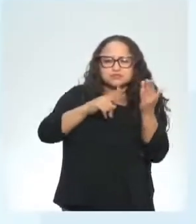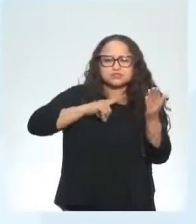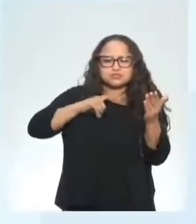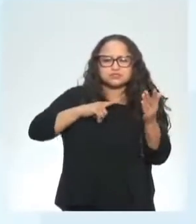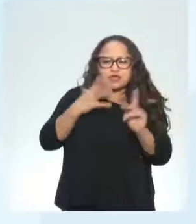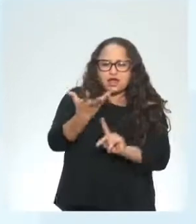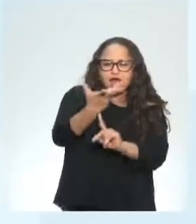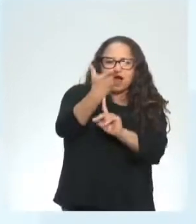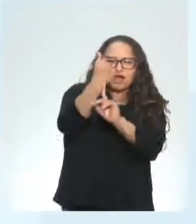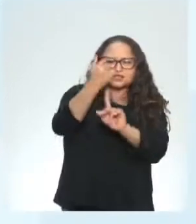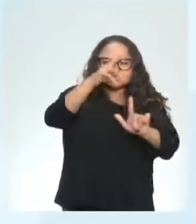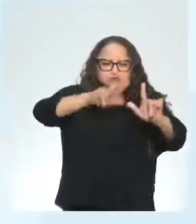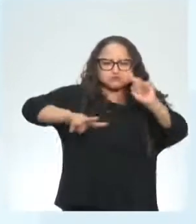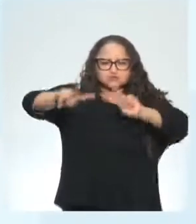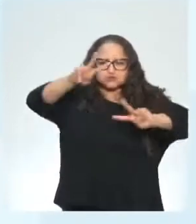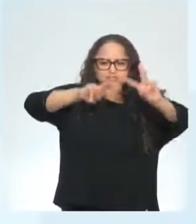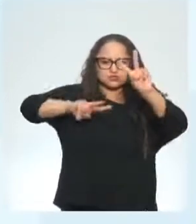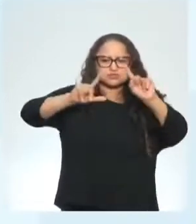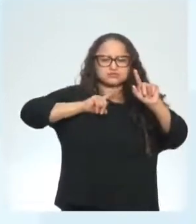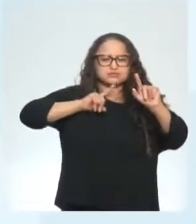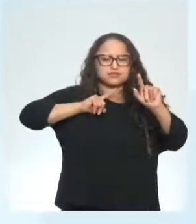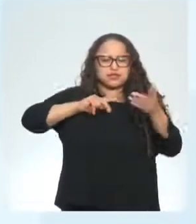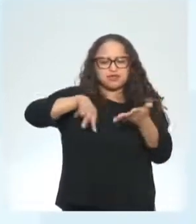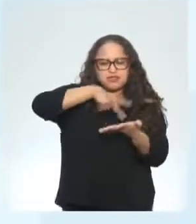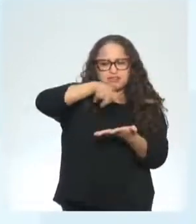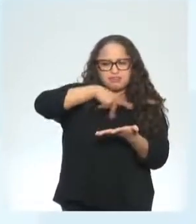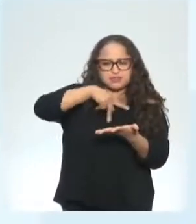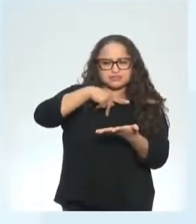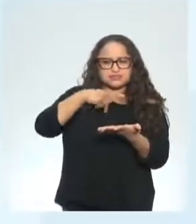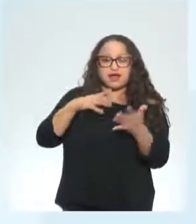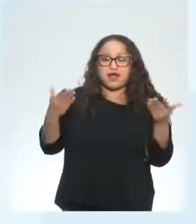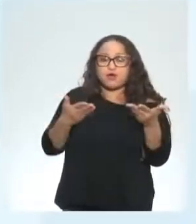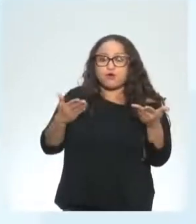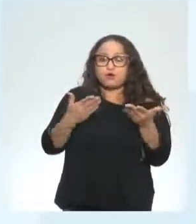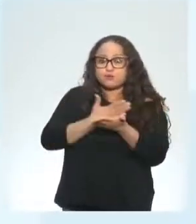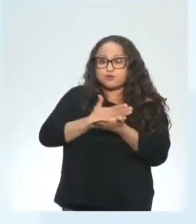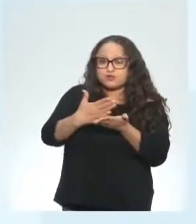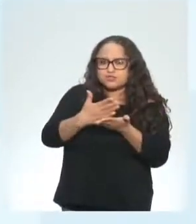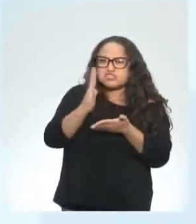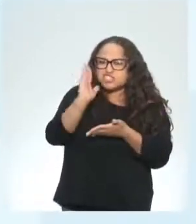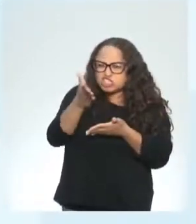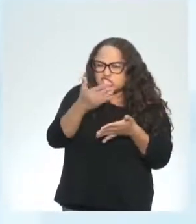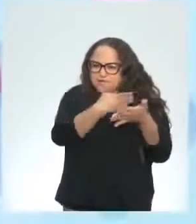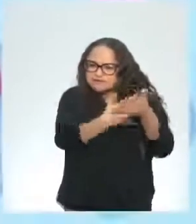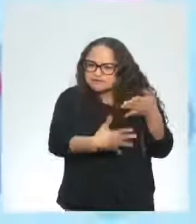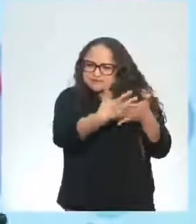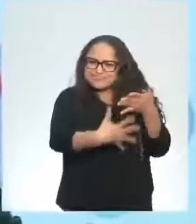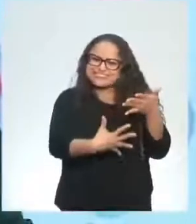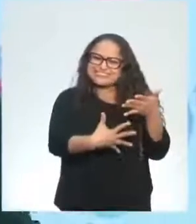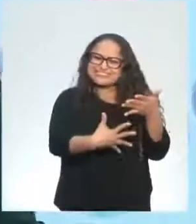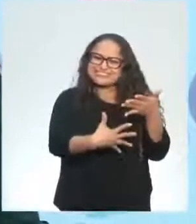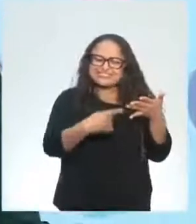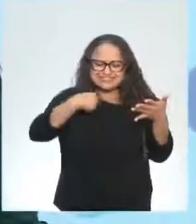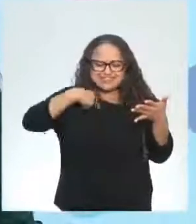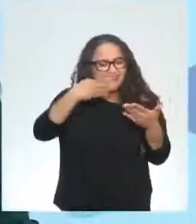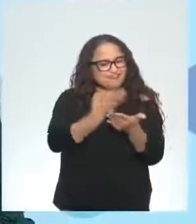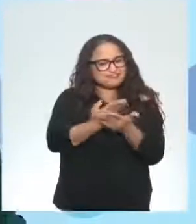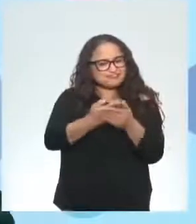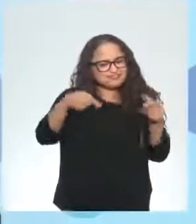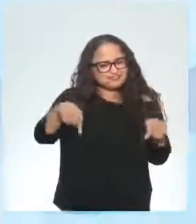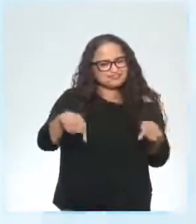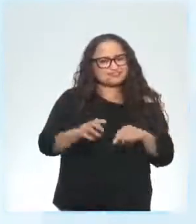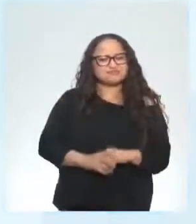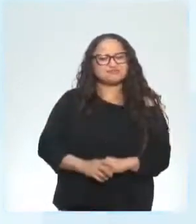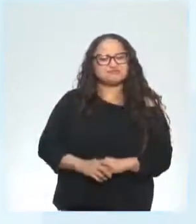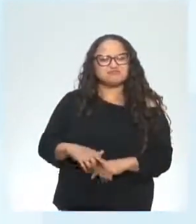dança. Agora, para a gente começar aquecendo essa tarde gostosa, vamos começar com a nossa primeira interação pelo chat da aula de hoje. O